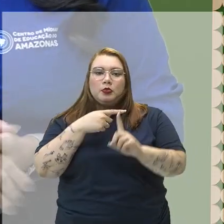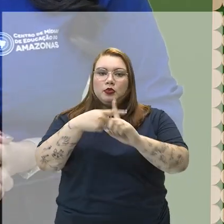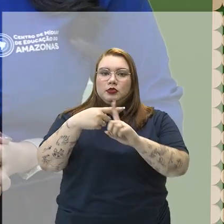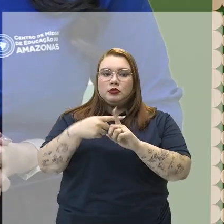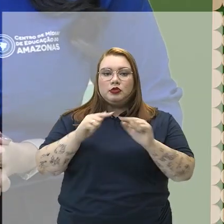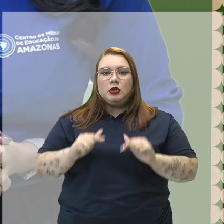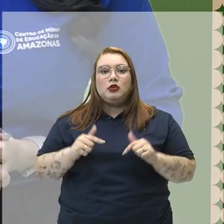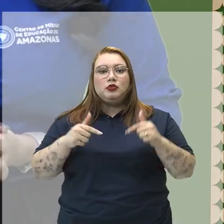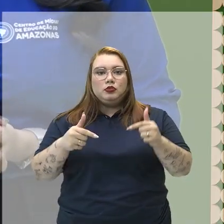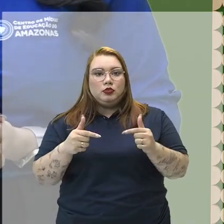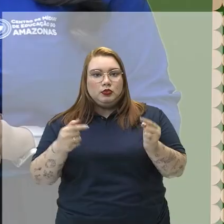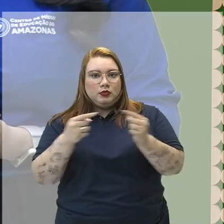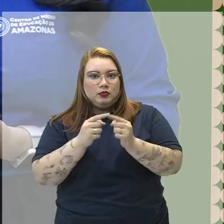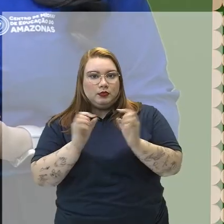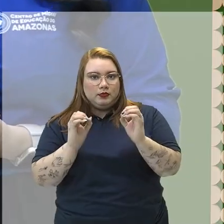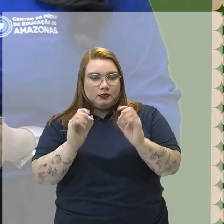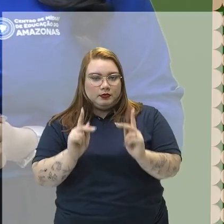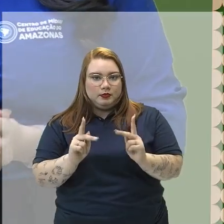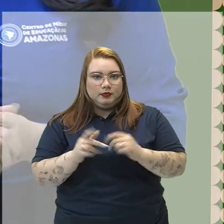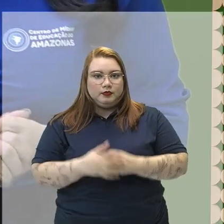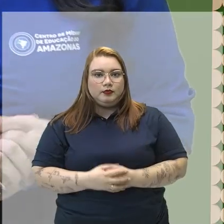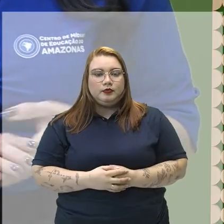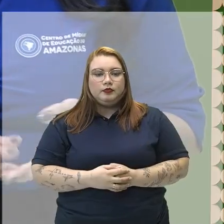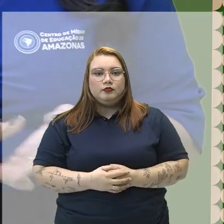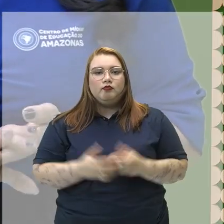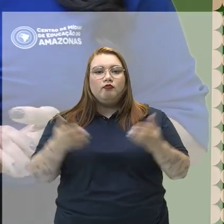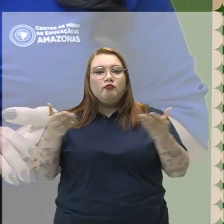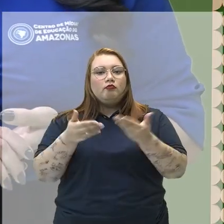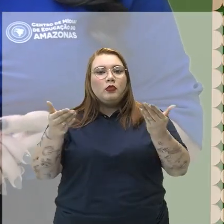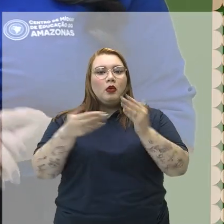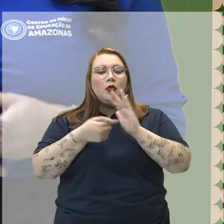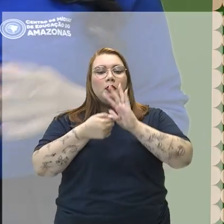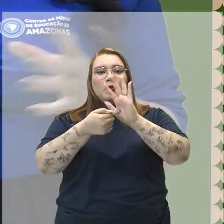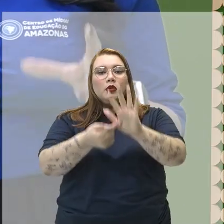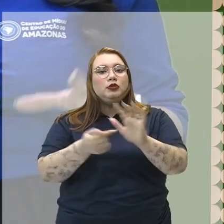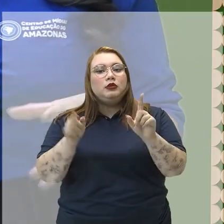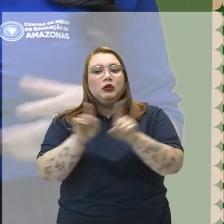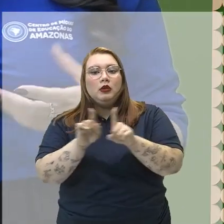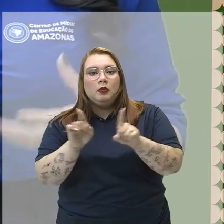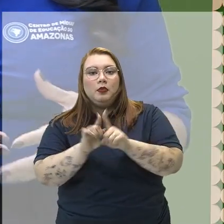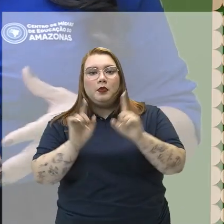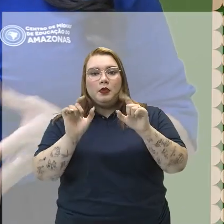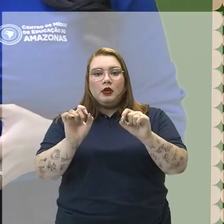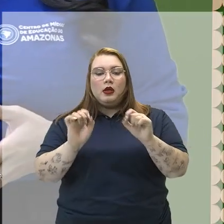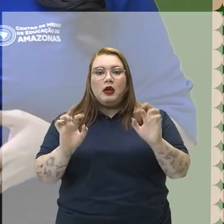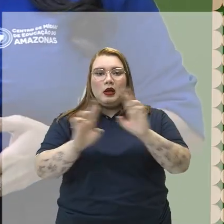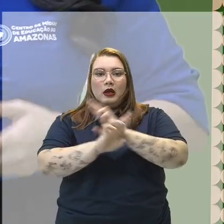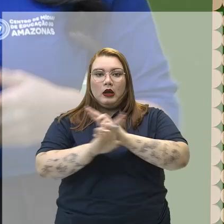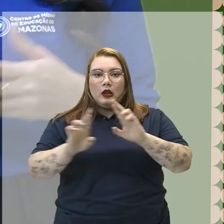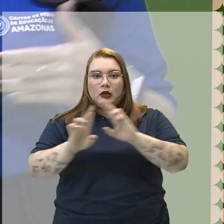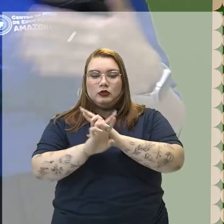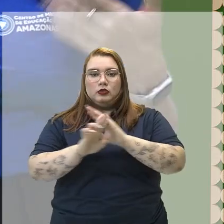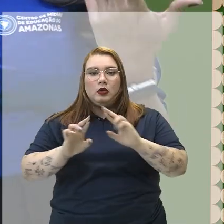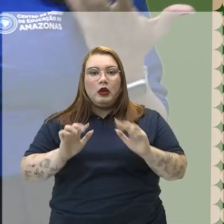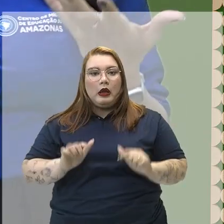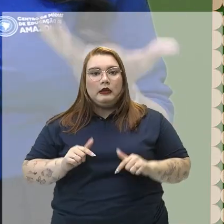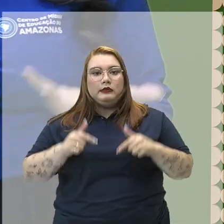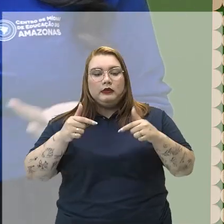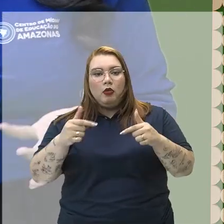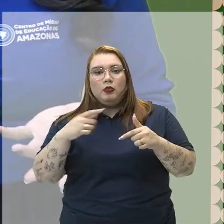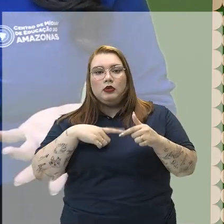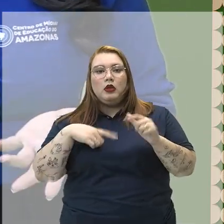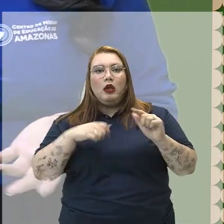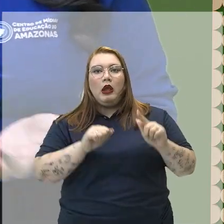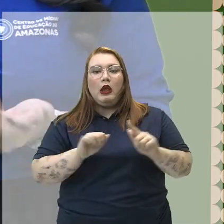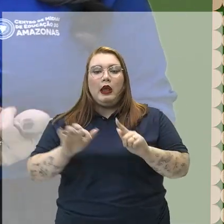ações antrópicas, tá certo? E aí a gente trouxe para vocês também a relação dessas ações com a emissão